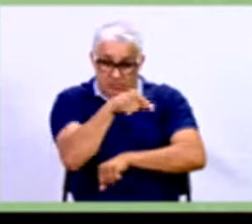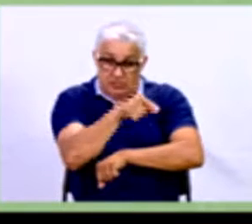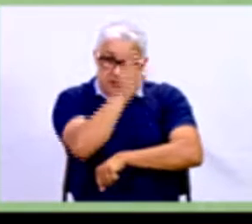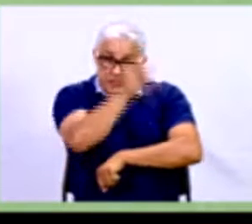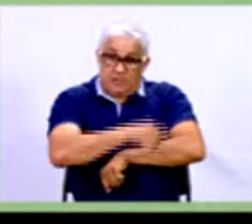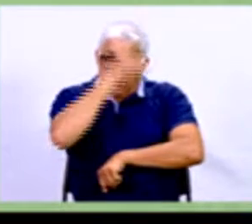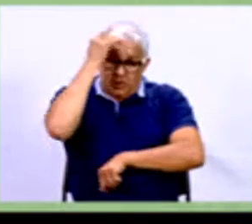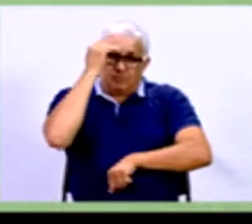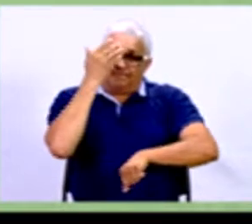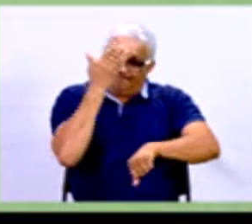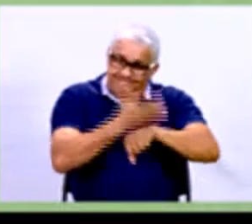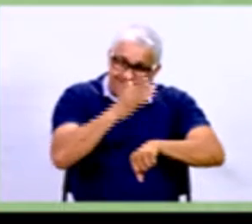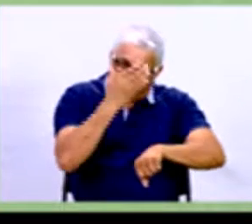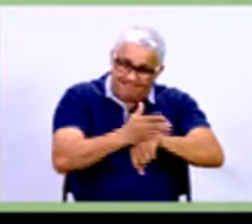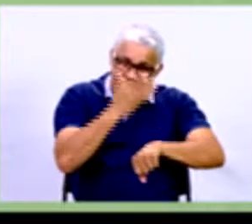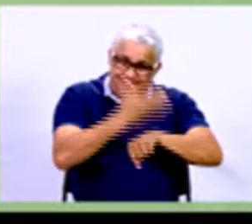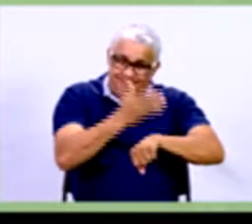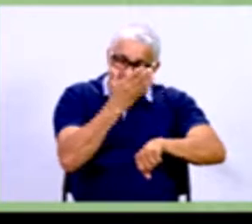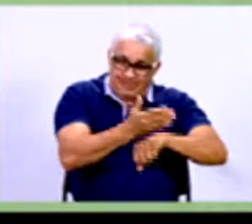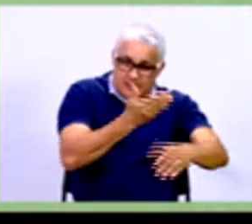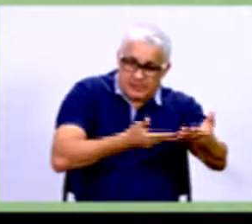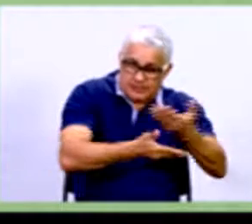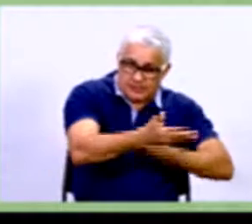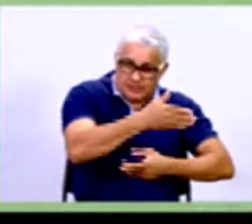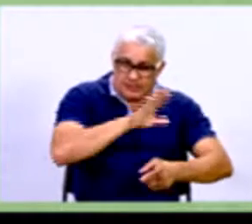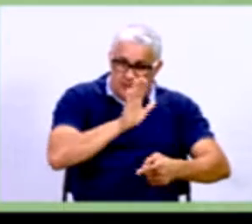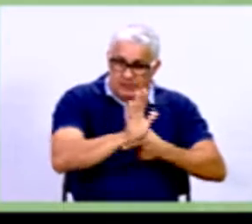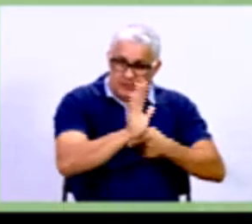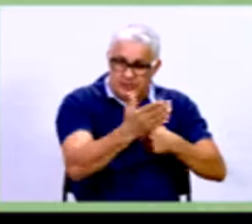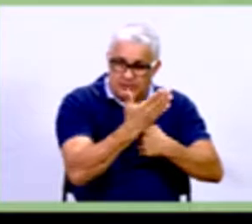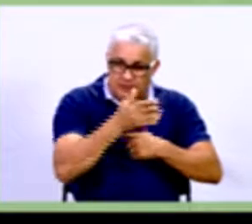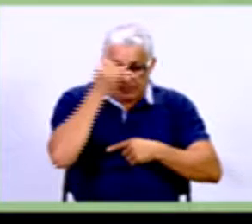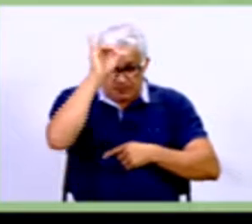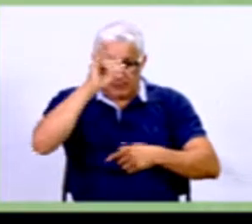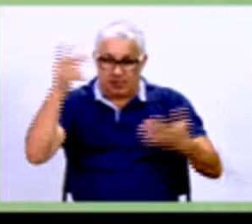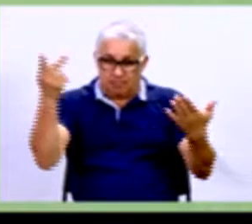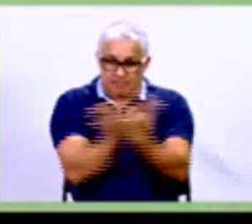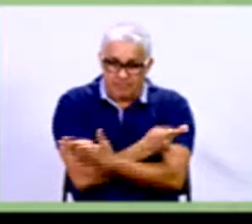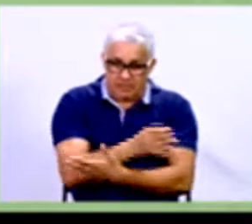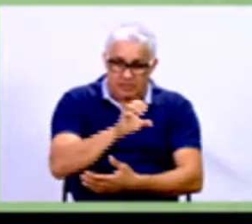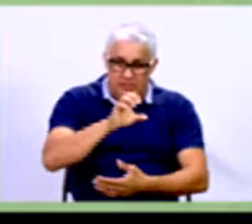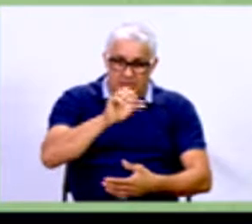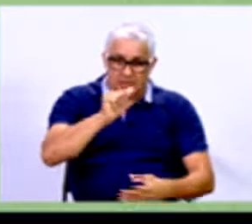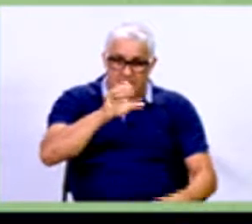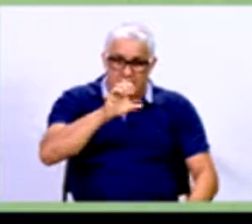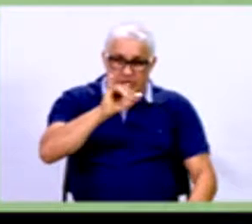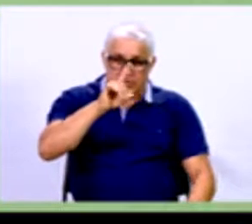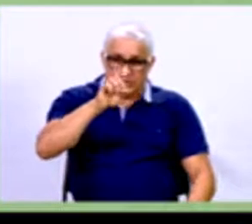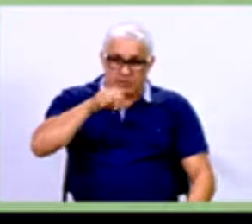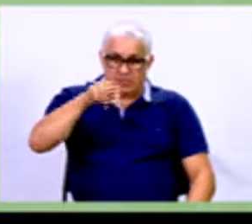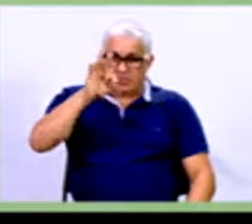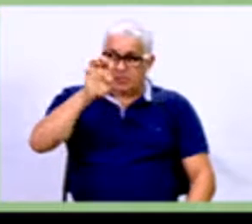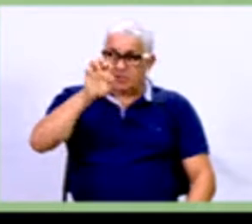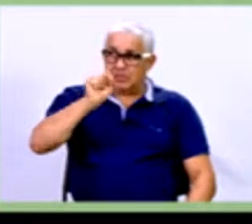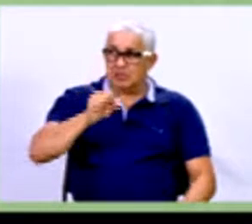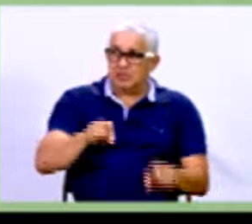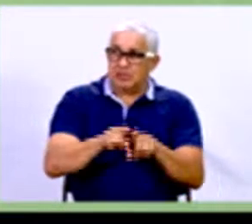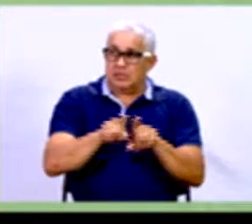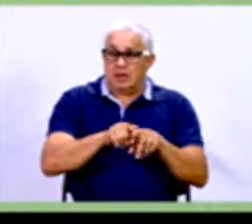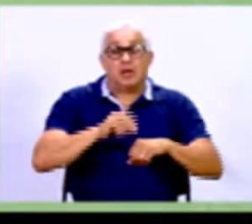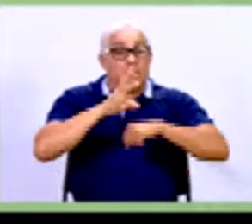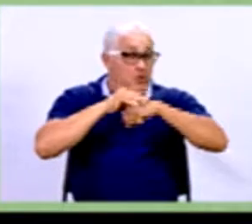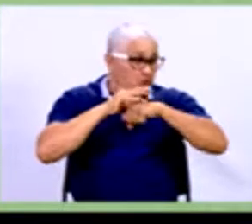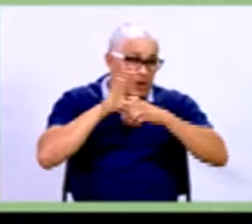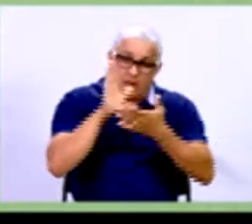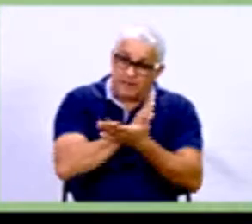para colaborar na prevenção de acidentes. E eu digo mais, não só acidentes, eu colocaria também